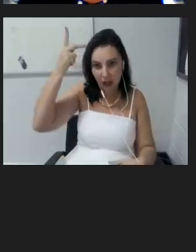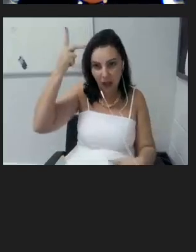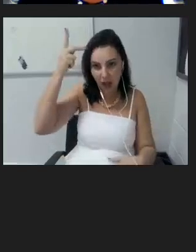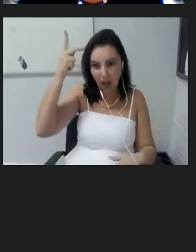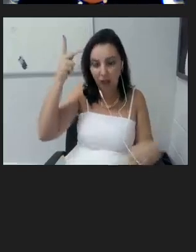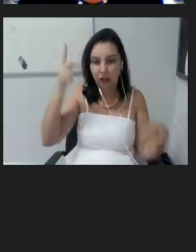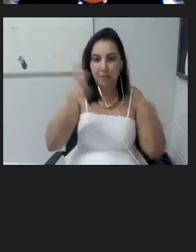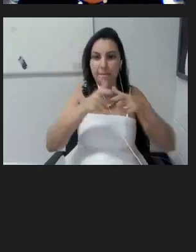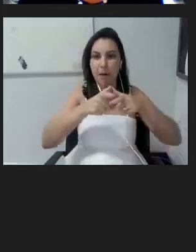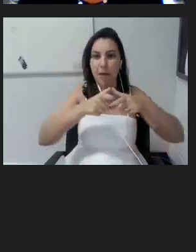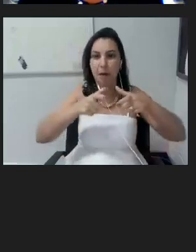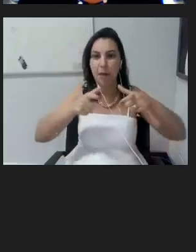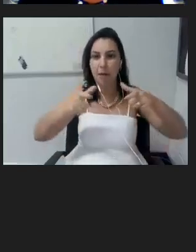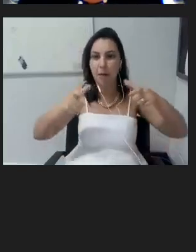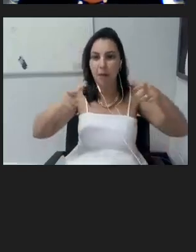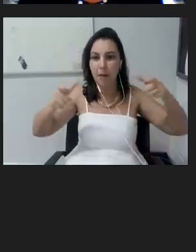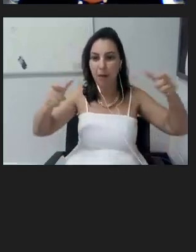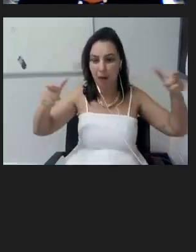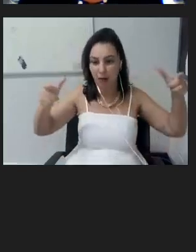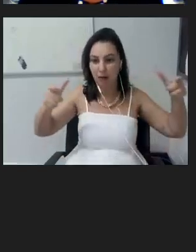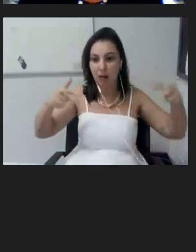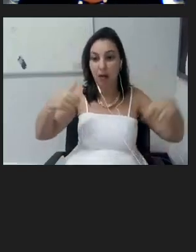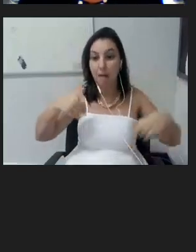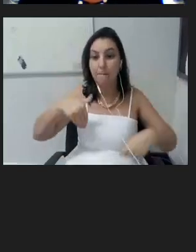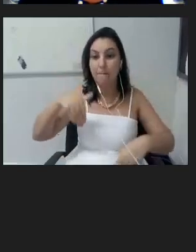nos últimos 5 anos de